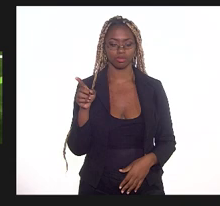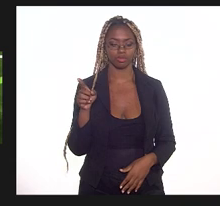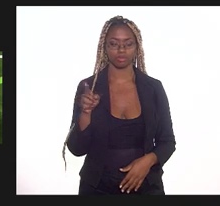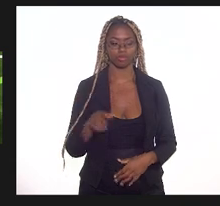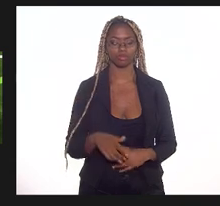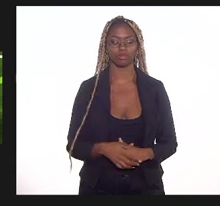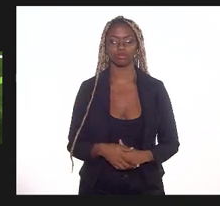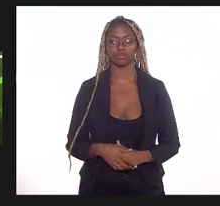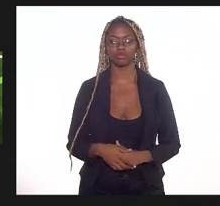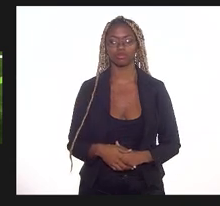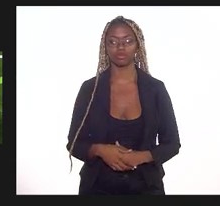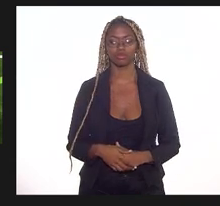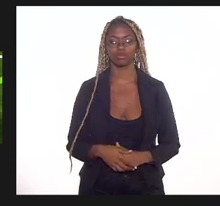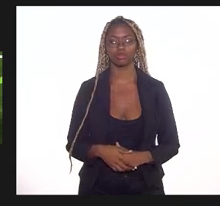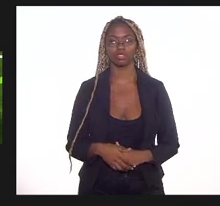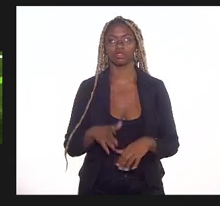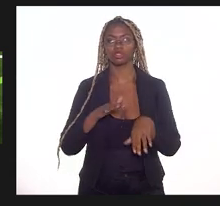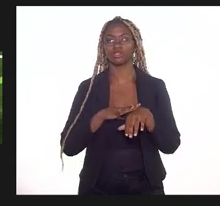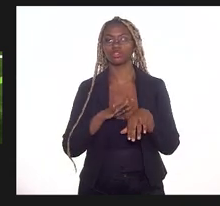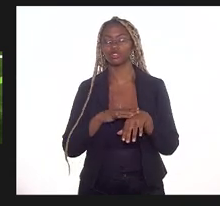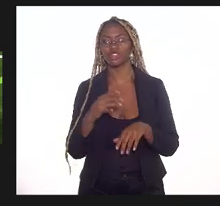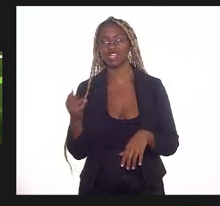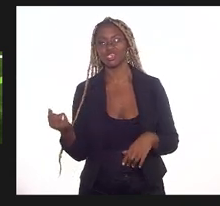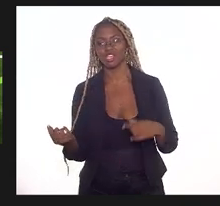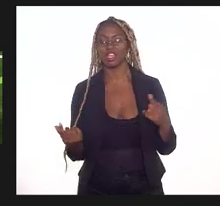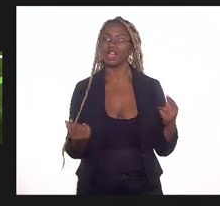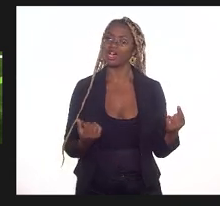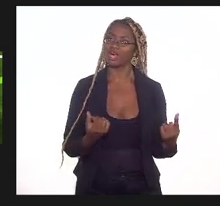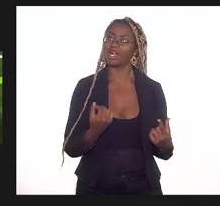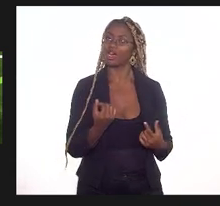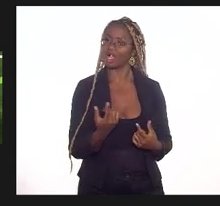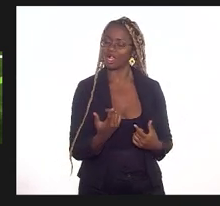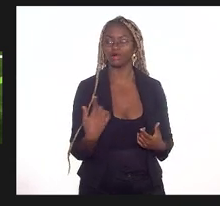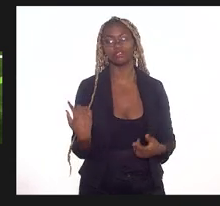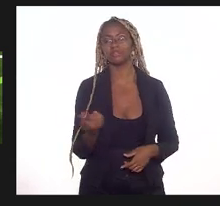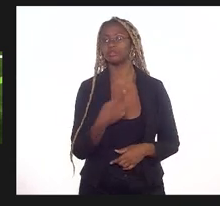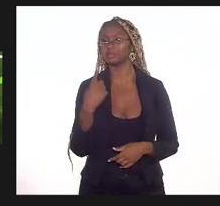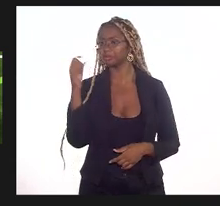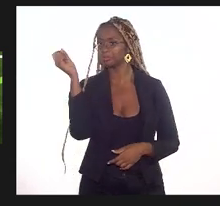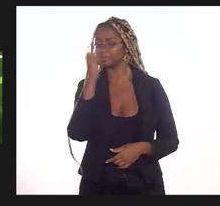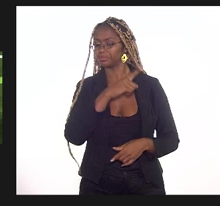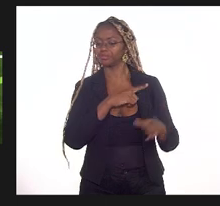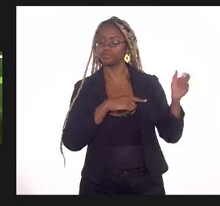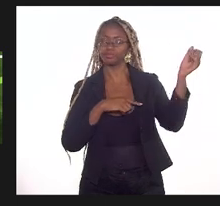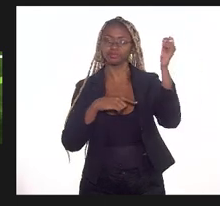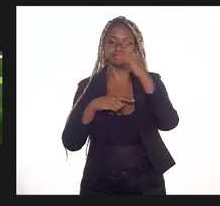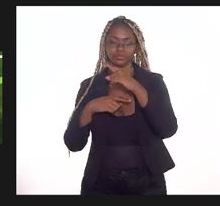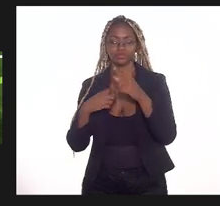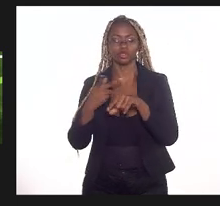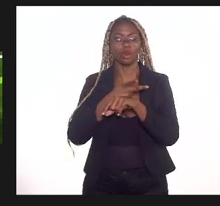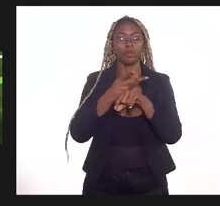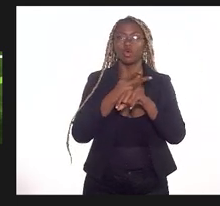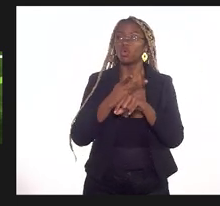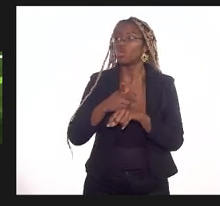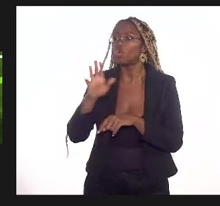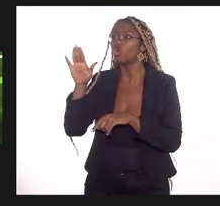as doenças raras. Né? A gente tem dificuldade de a quem procurar.